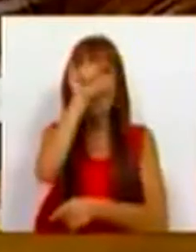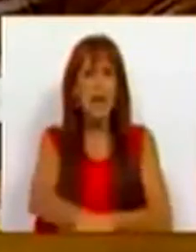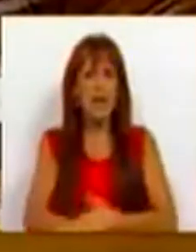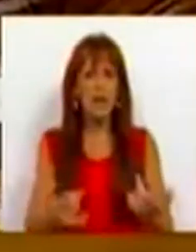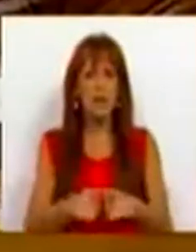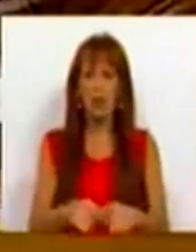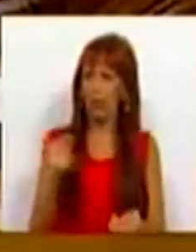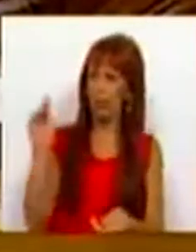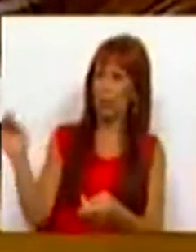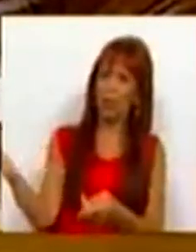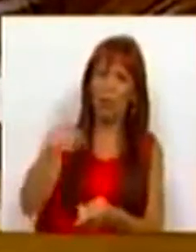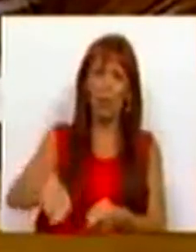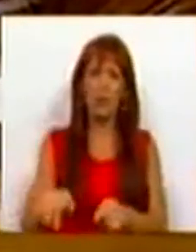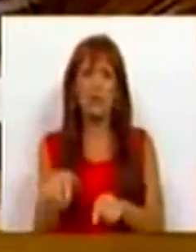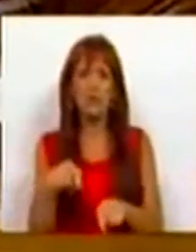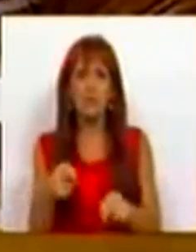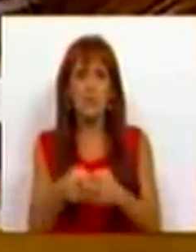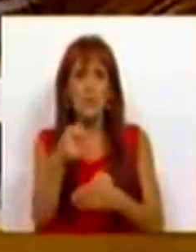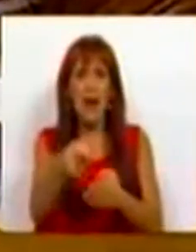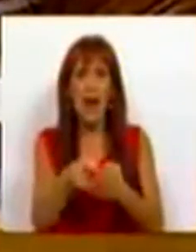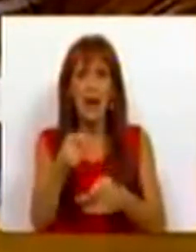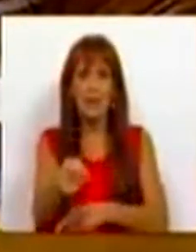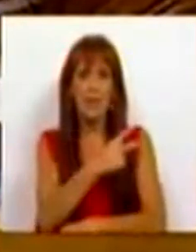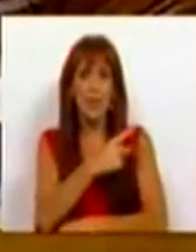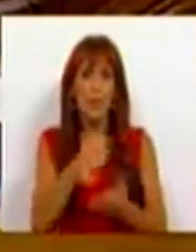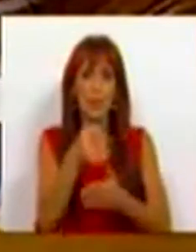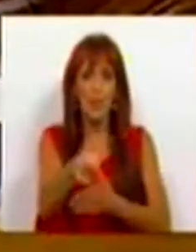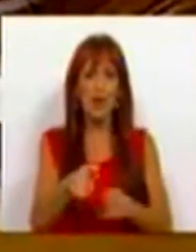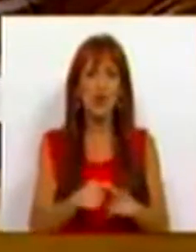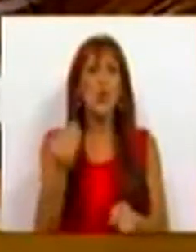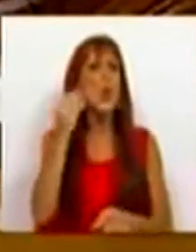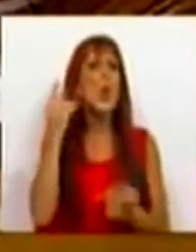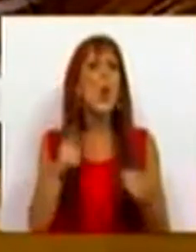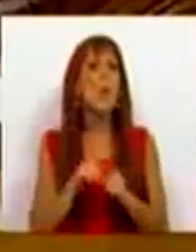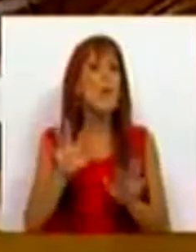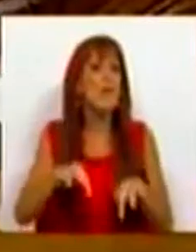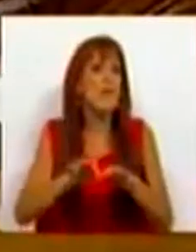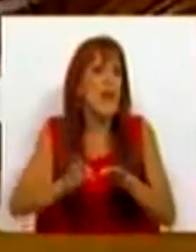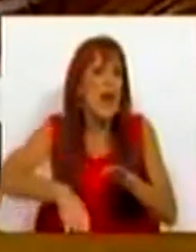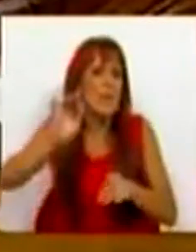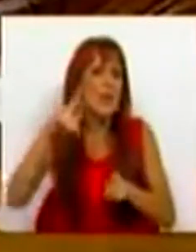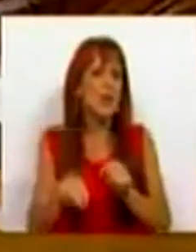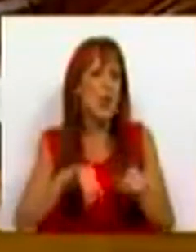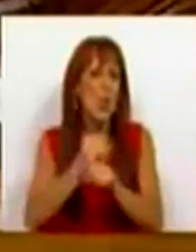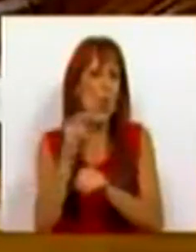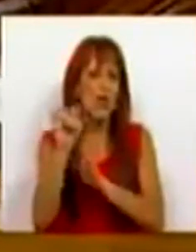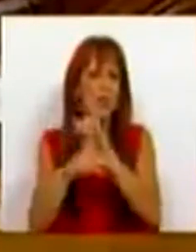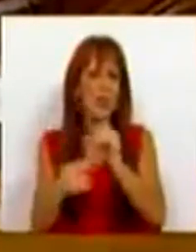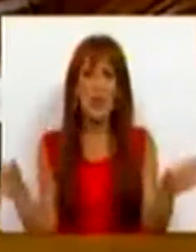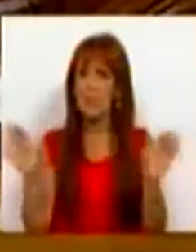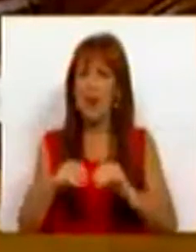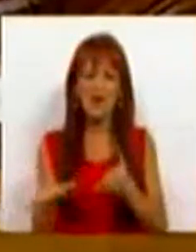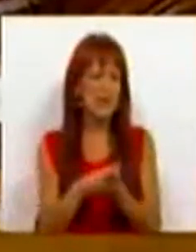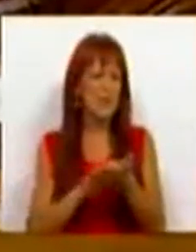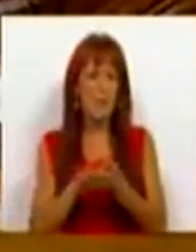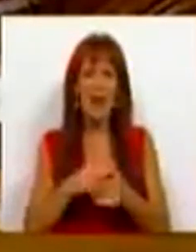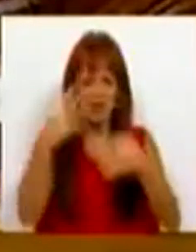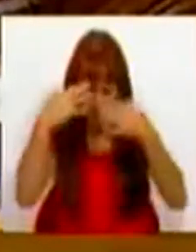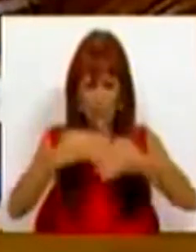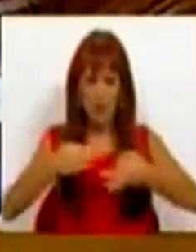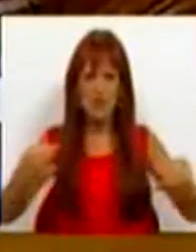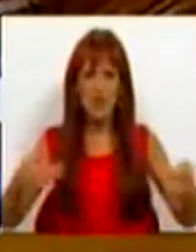instituição oferecer condições de pagamento alternativas. Um mecanismo que vem suavizar o esforço, por vezes tão considerável, para